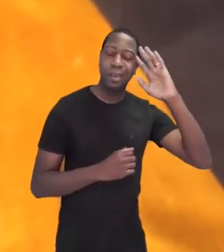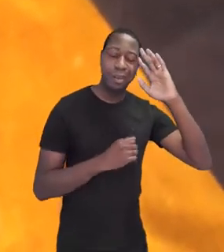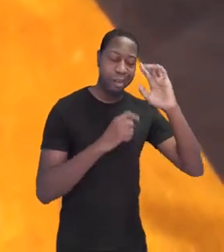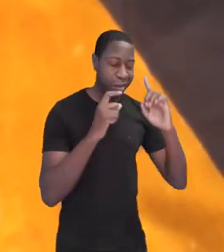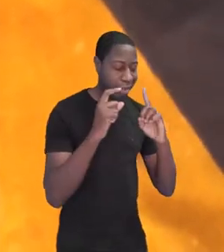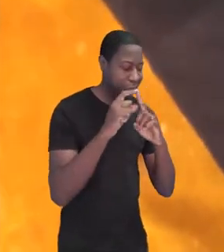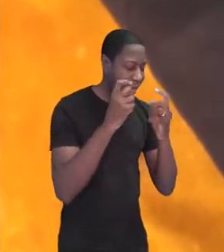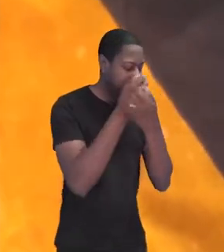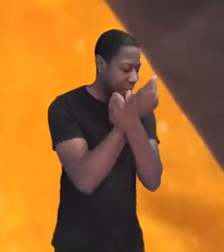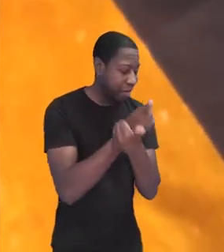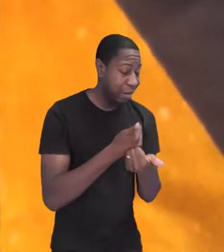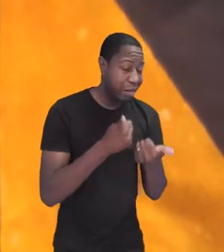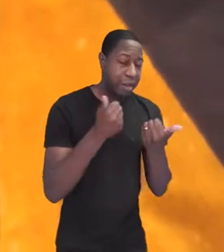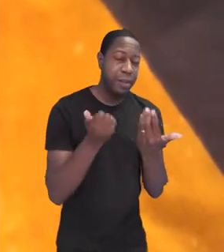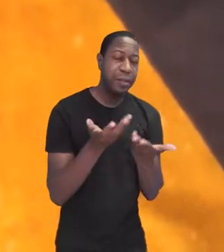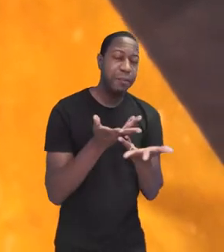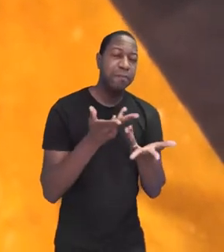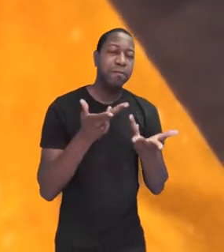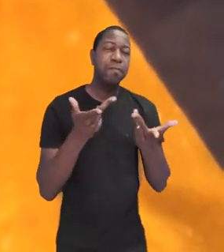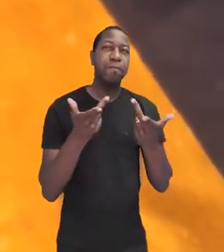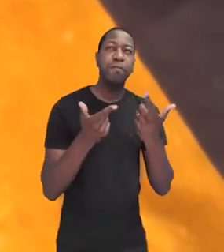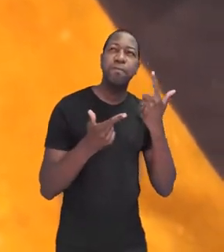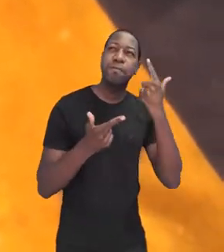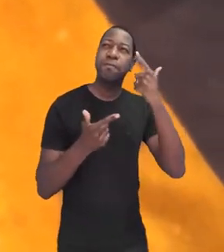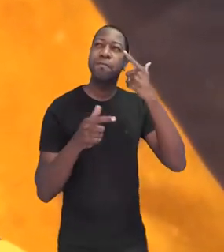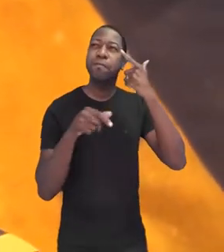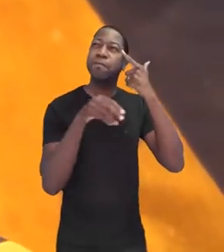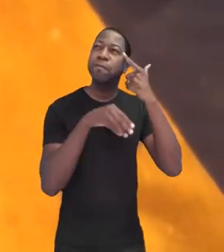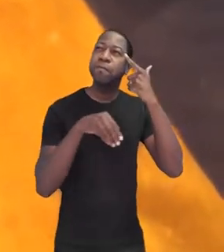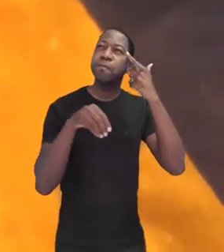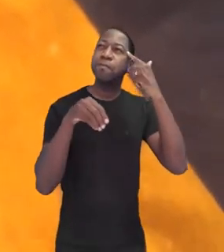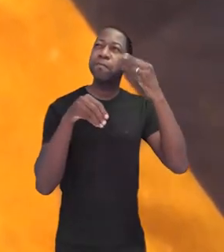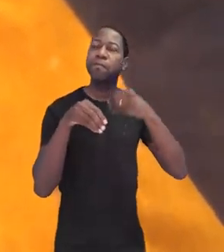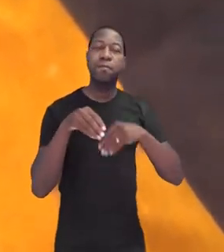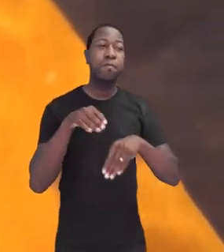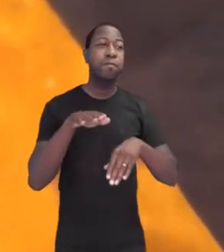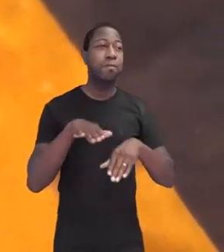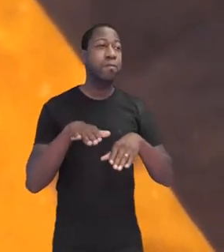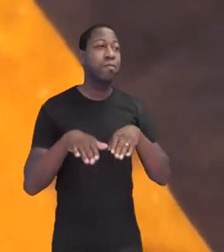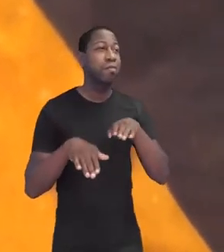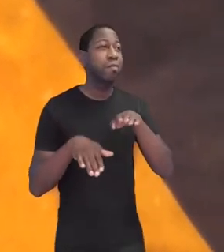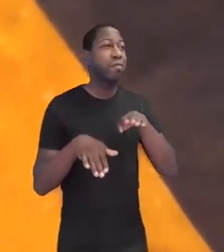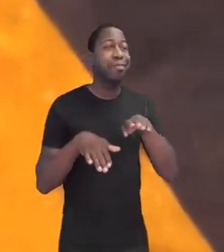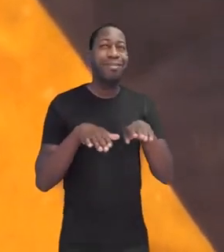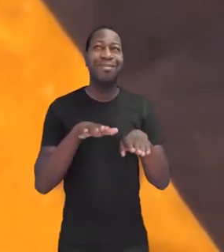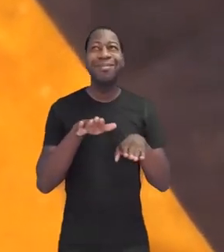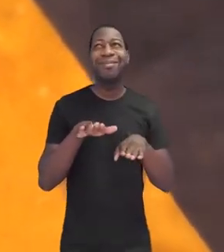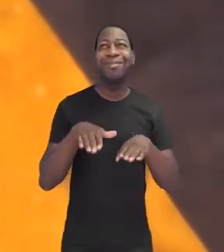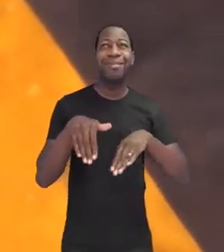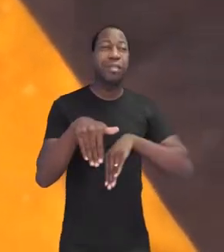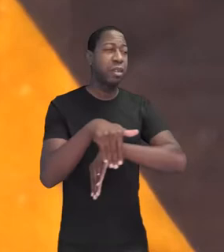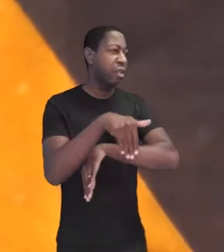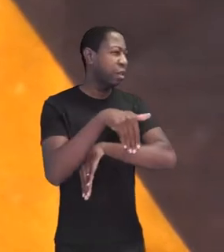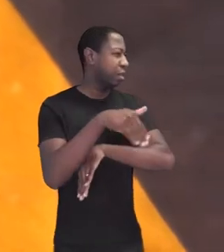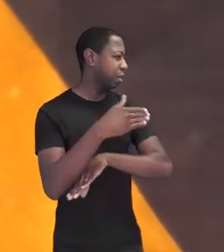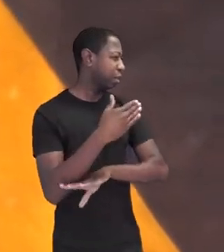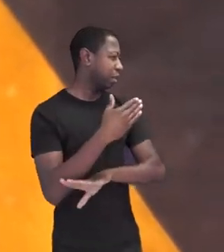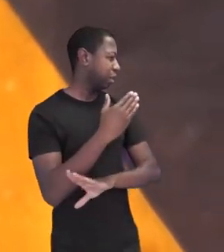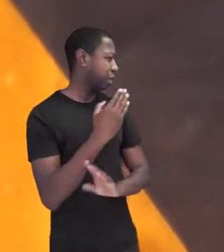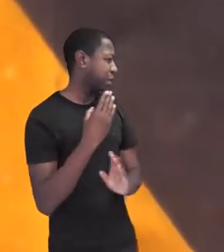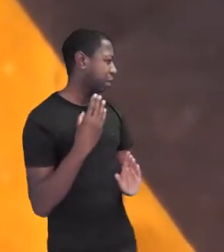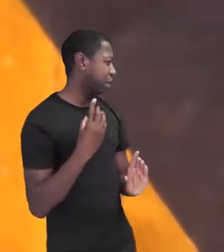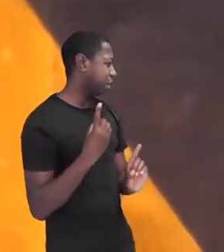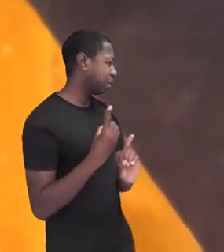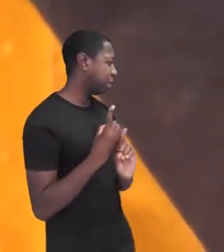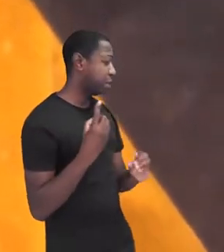Palavras e os suspiros que dou são violinos alheios. Eu piso a terra como quem descobre a furto nas esquinas,